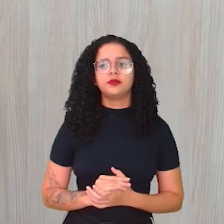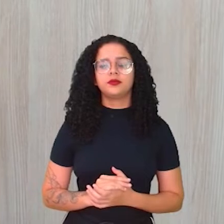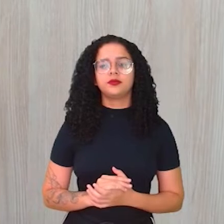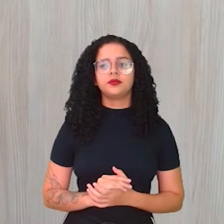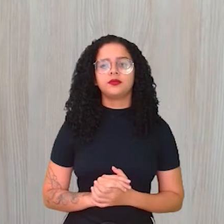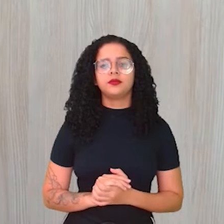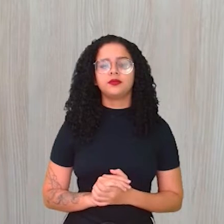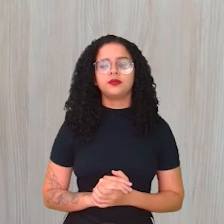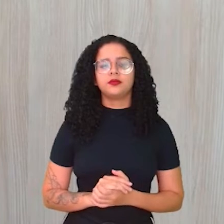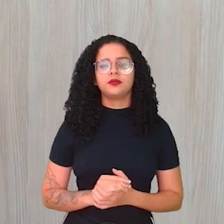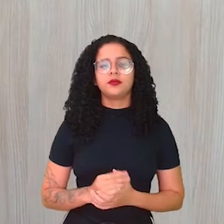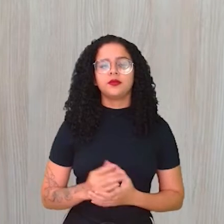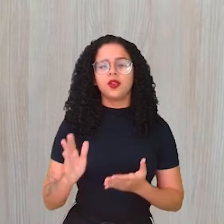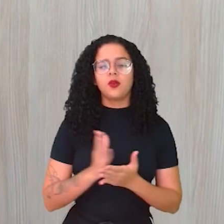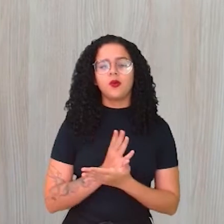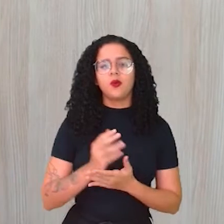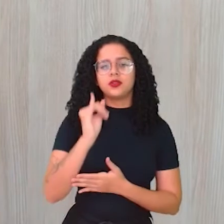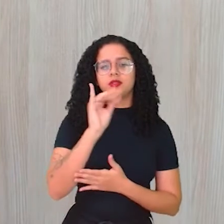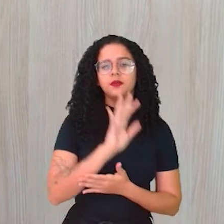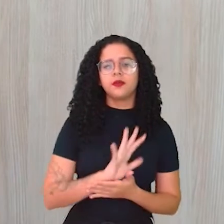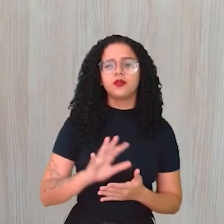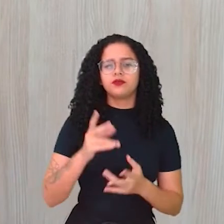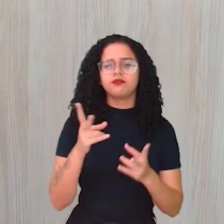Temos algumas imagens para vocês perceberem aí.